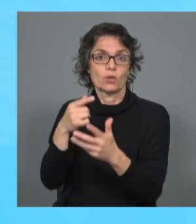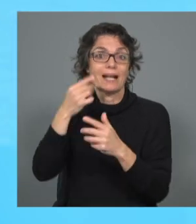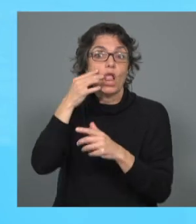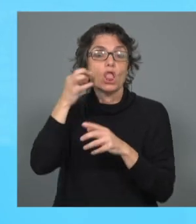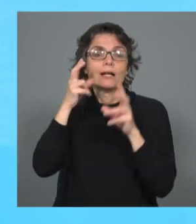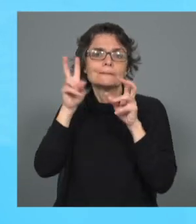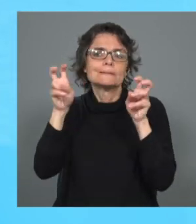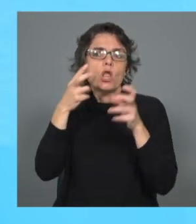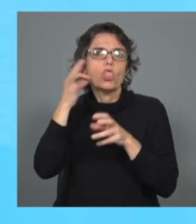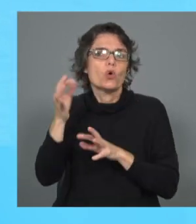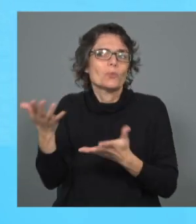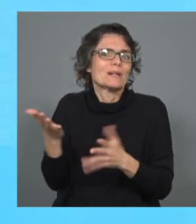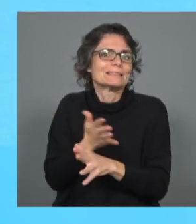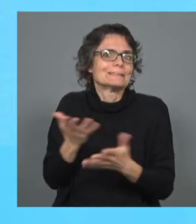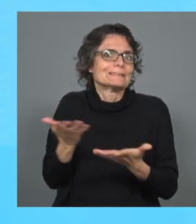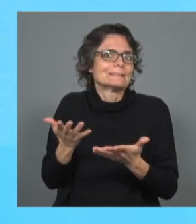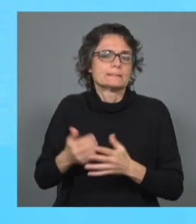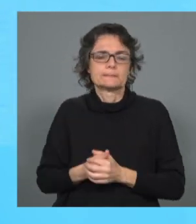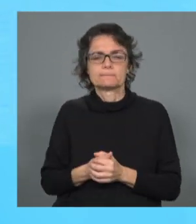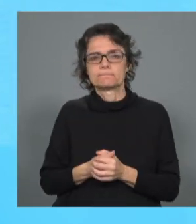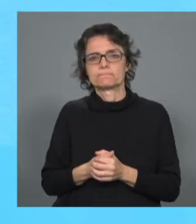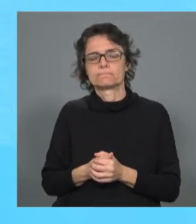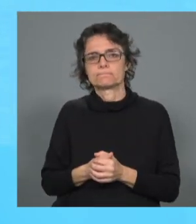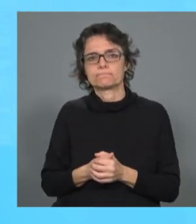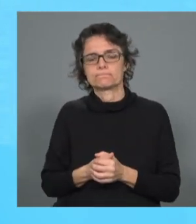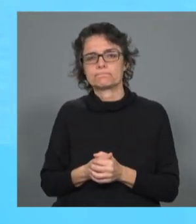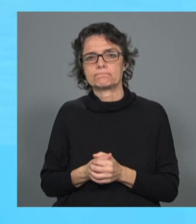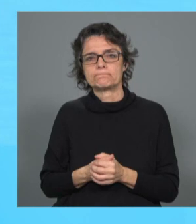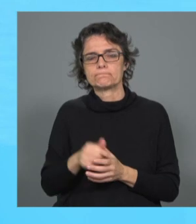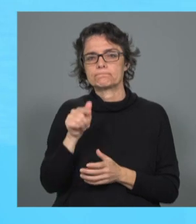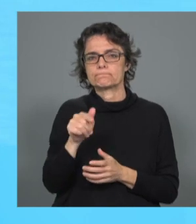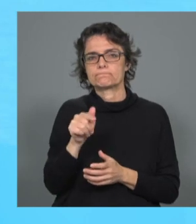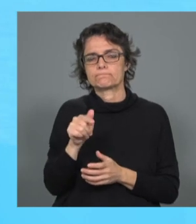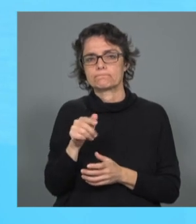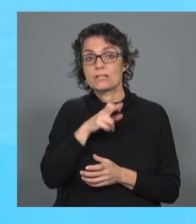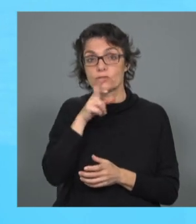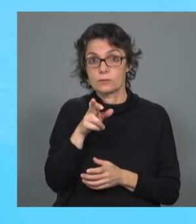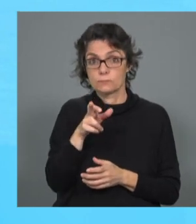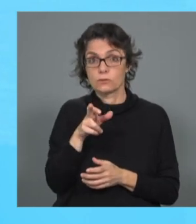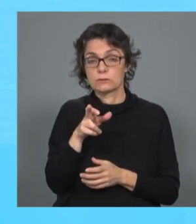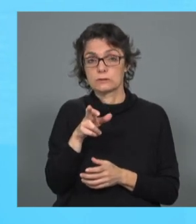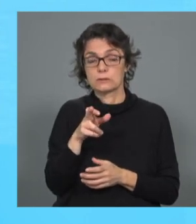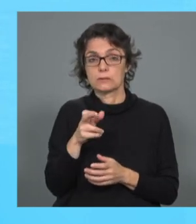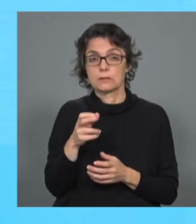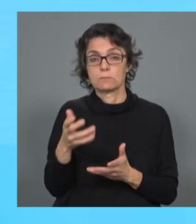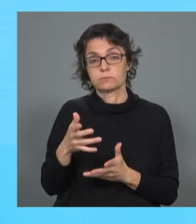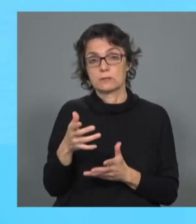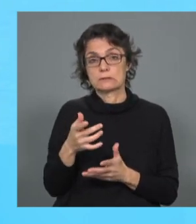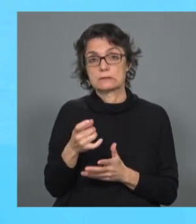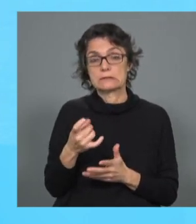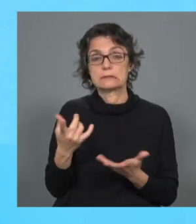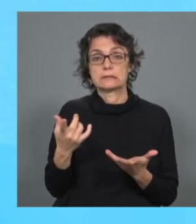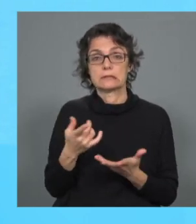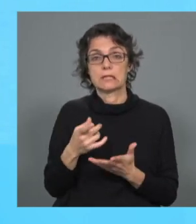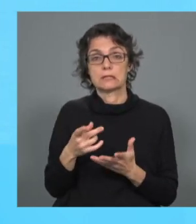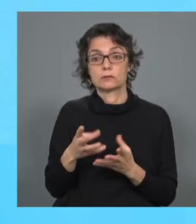das respostas que estão agora a ser dadas, vai ser necessário também criar soluções com alguma permanência, porque respostas